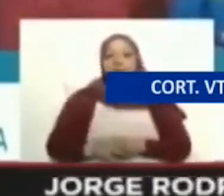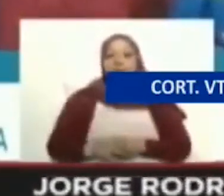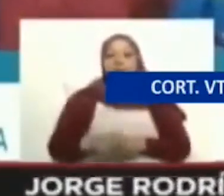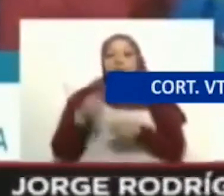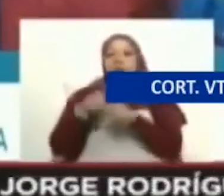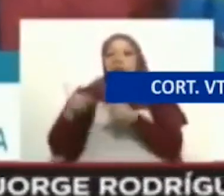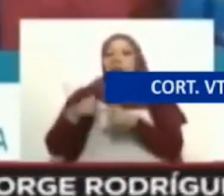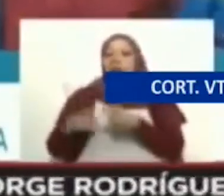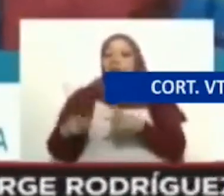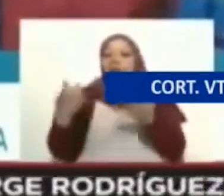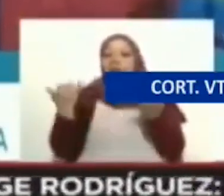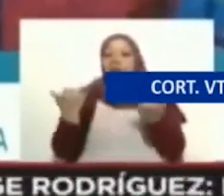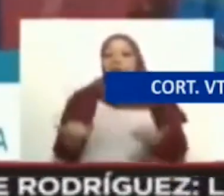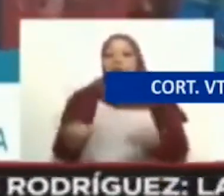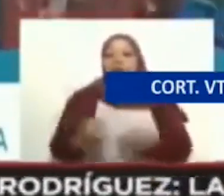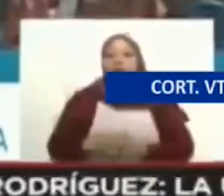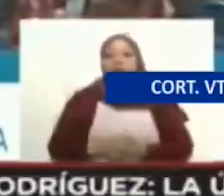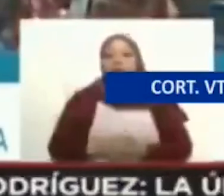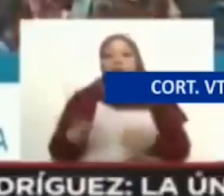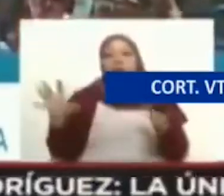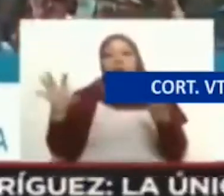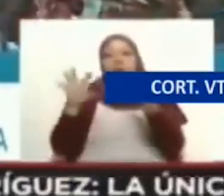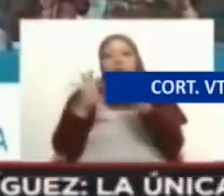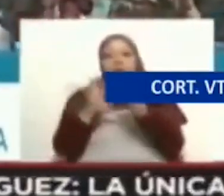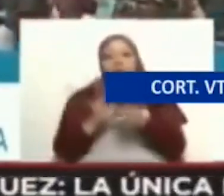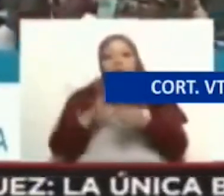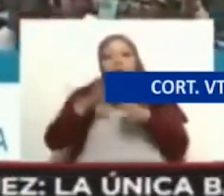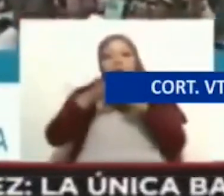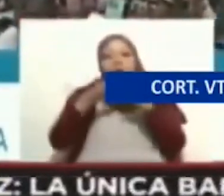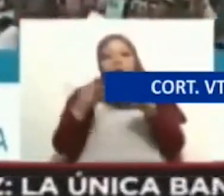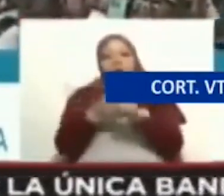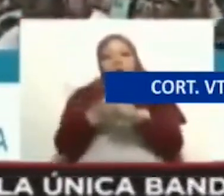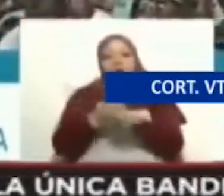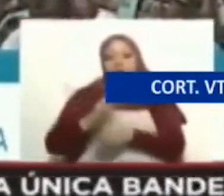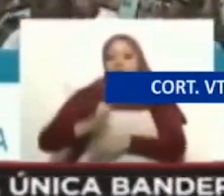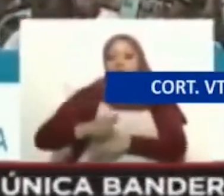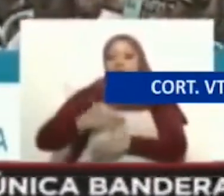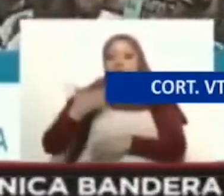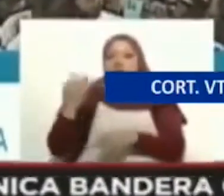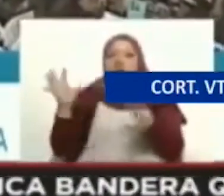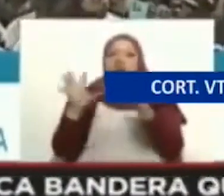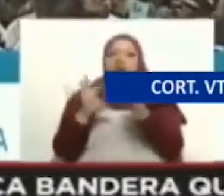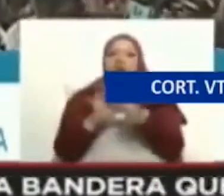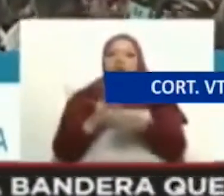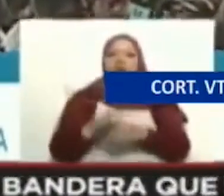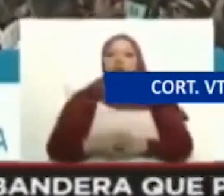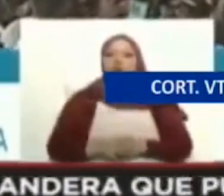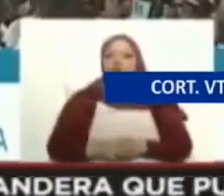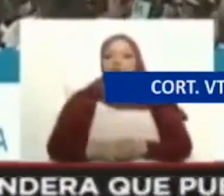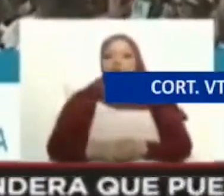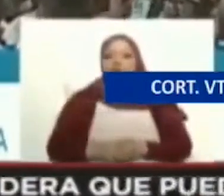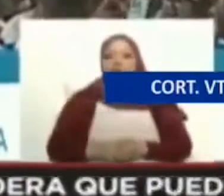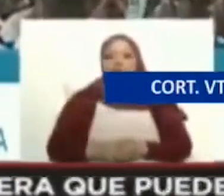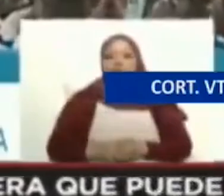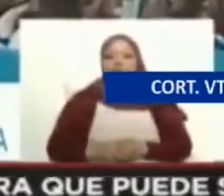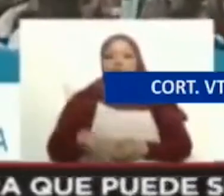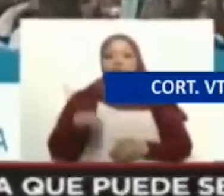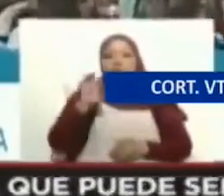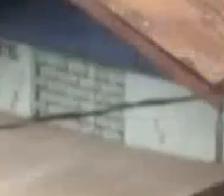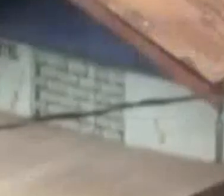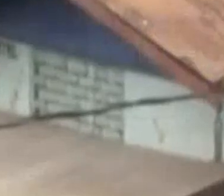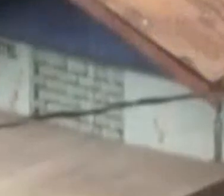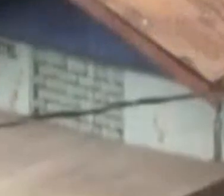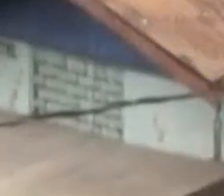as eleições que o país vai realizar no ano que vem. A candidata Maria Corina Machado, que venceu as prévias da